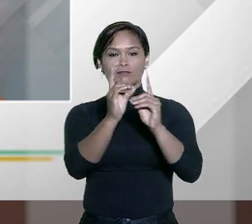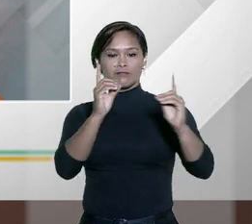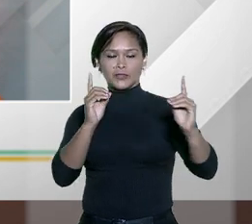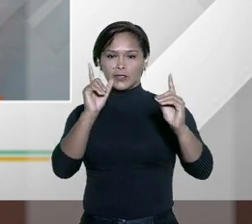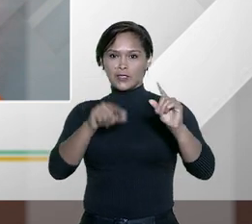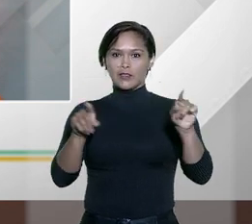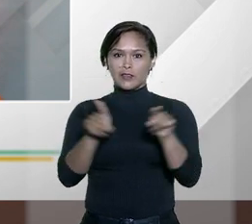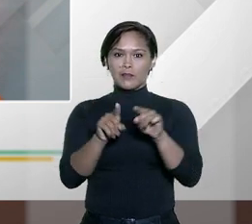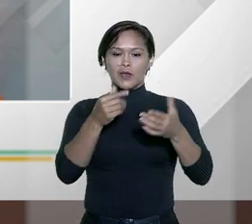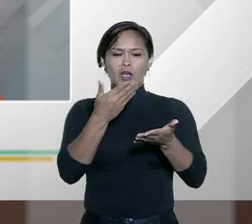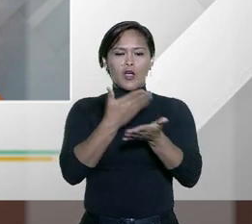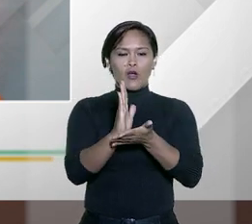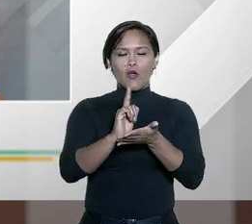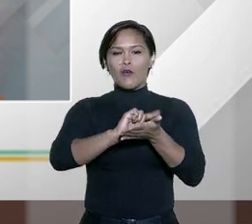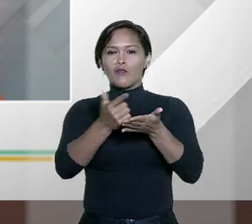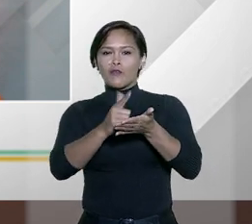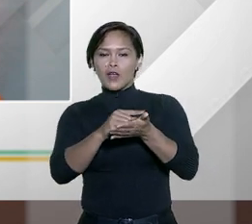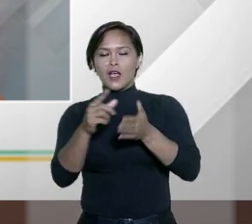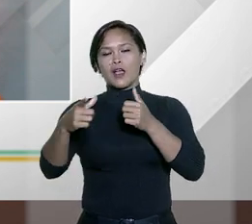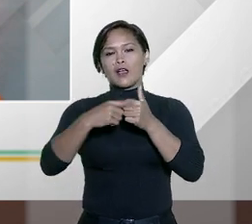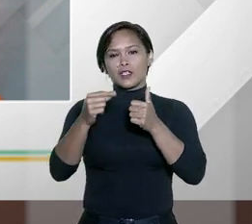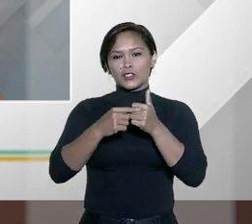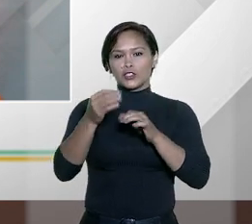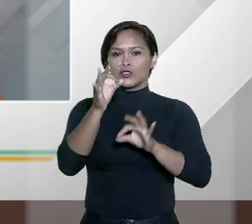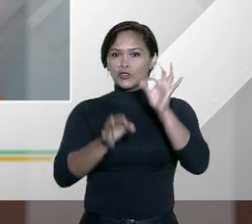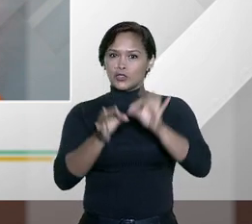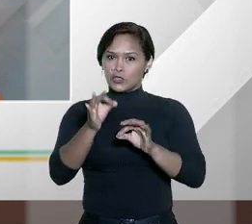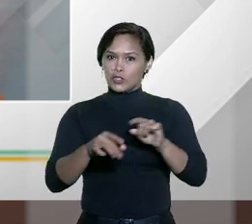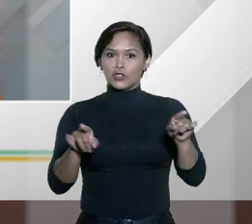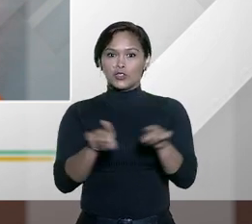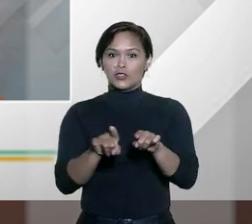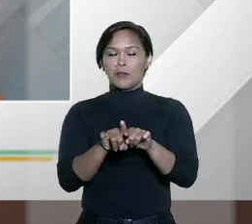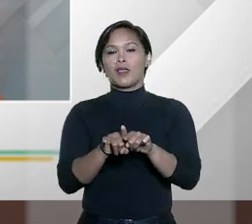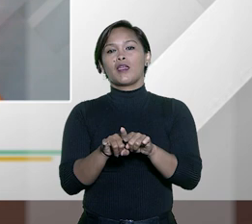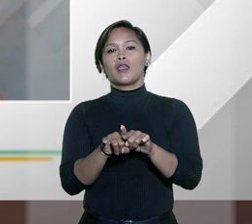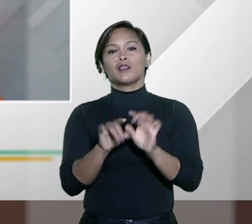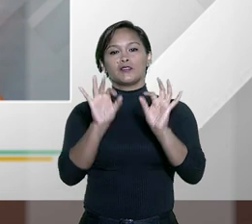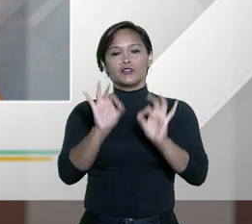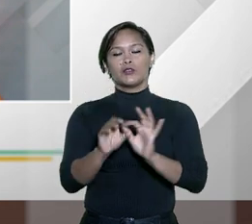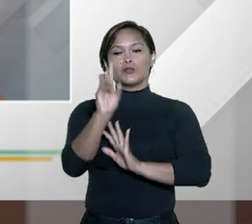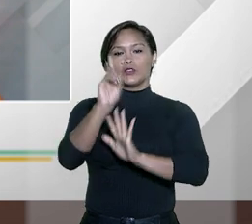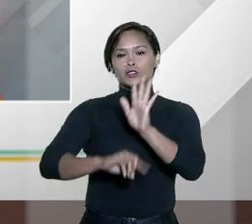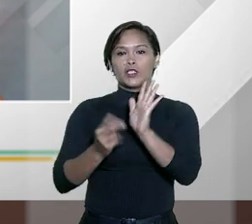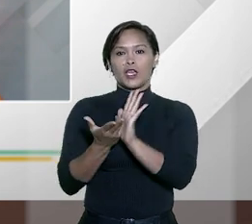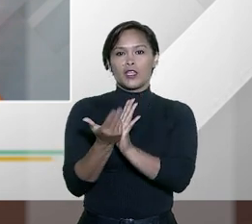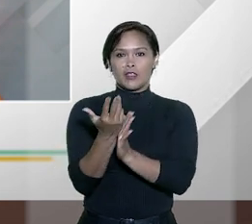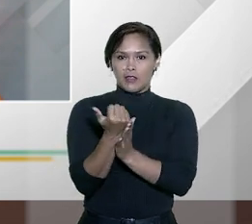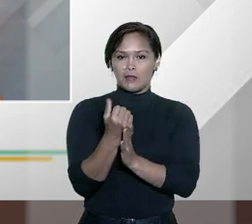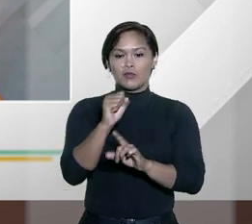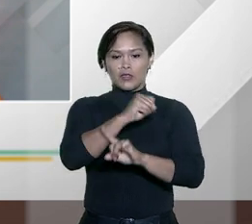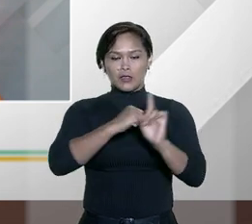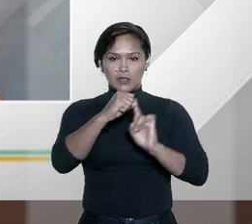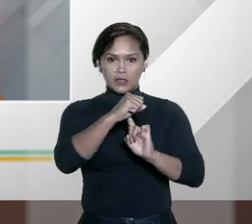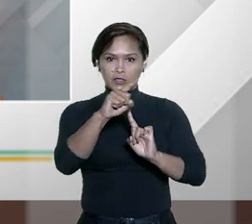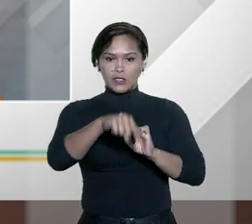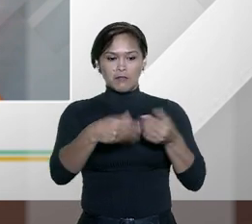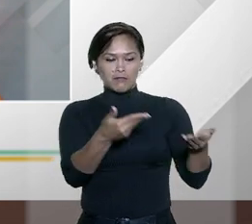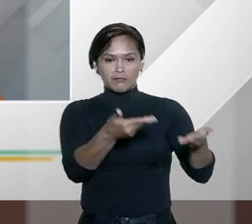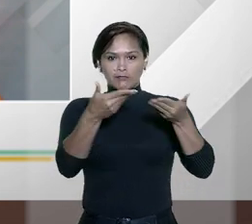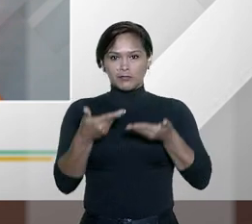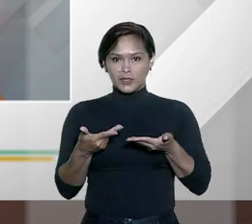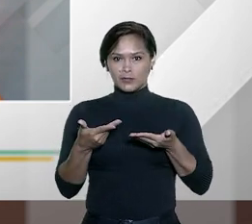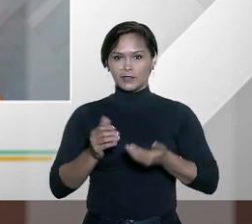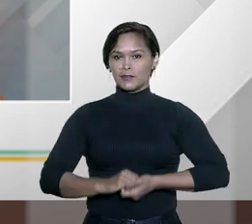distância, além de ser autor de vários artigos jurídicos e de e-books sobre direito tributário e societário. Seja